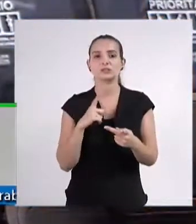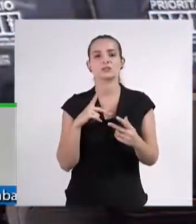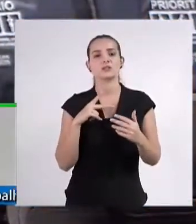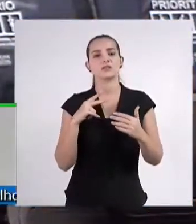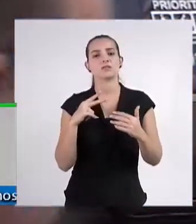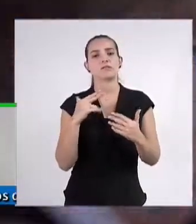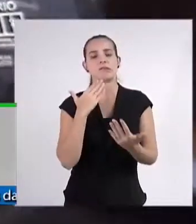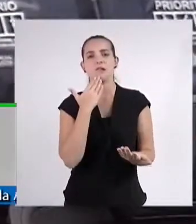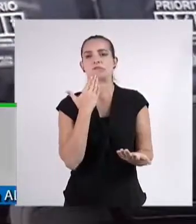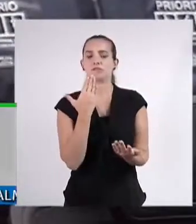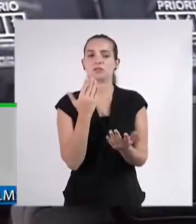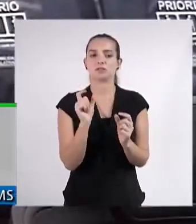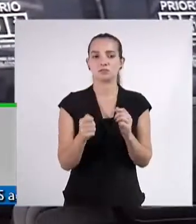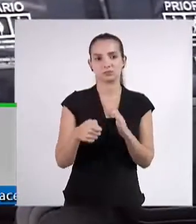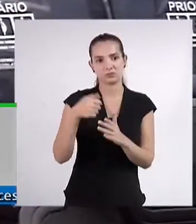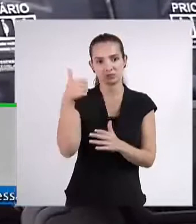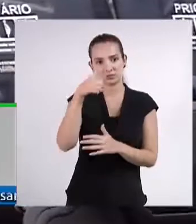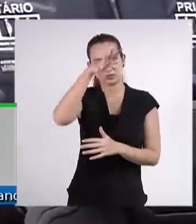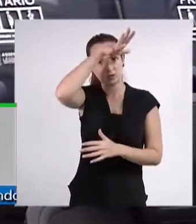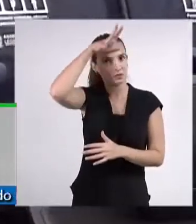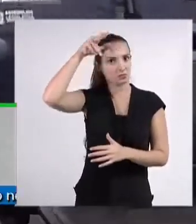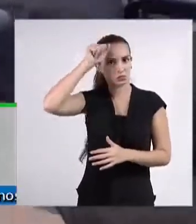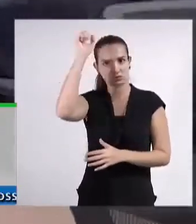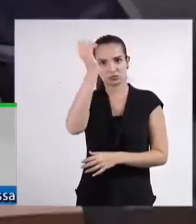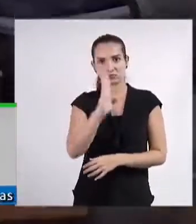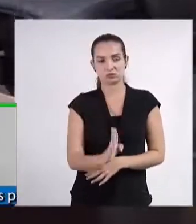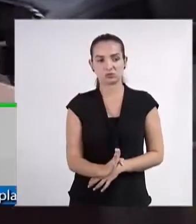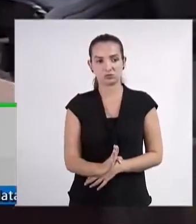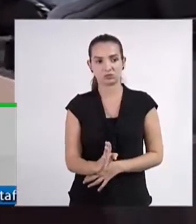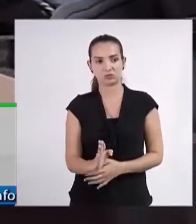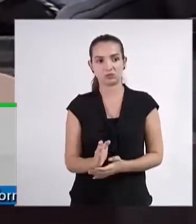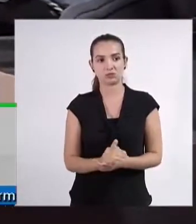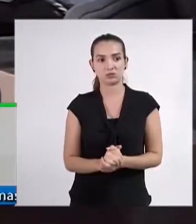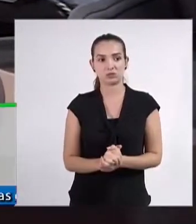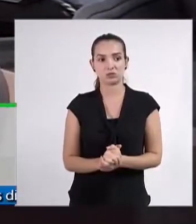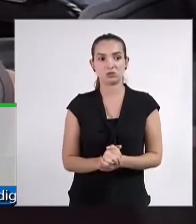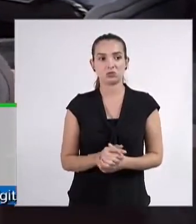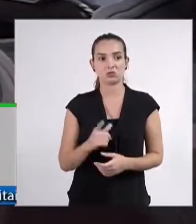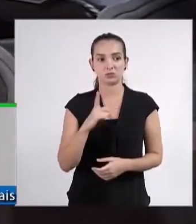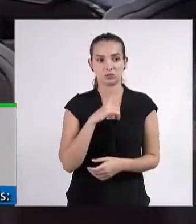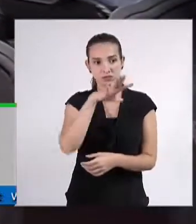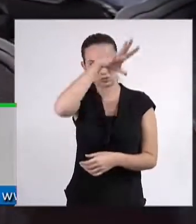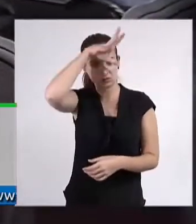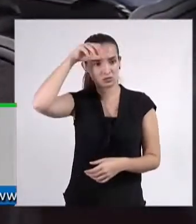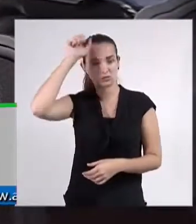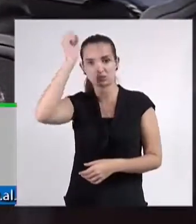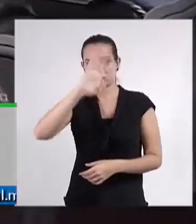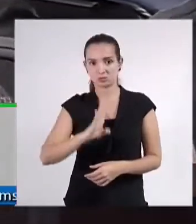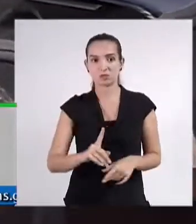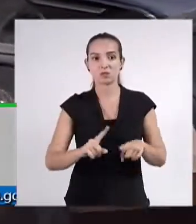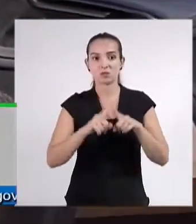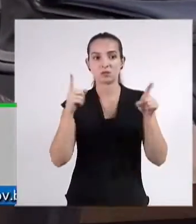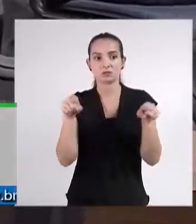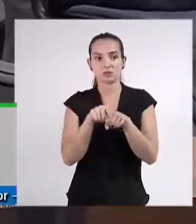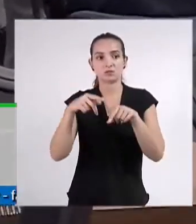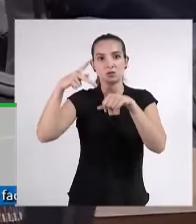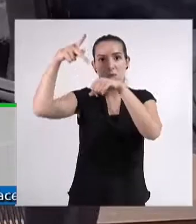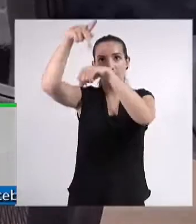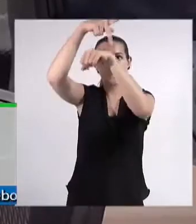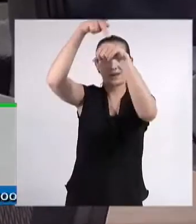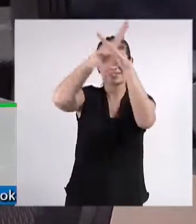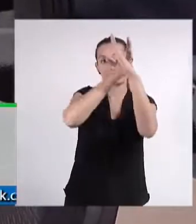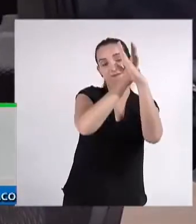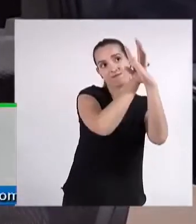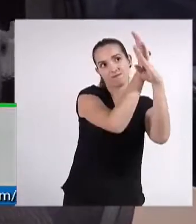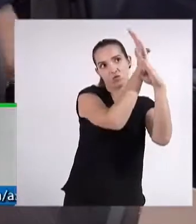imprecisões na fala dele. Primeiro, a Amazônia brasileira, não só. Nós temos a Amazônia no Brasil, mas nos países que